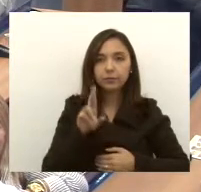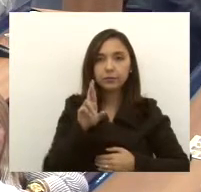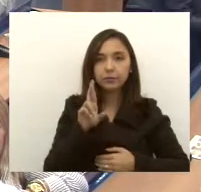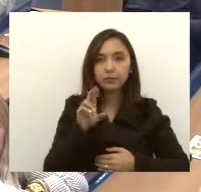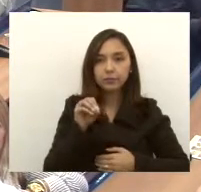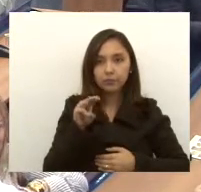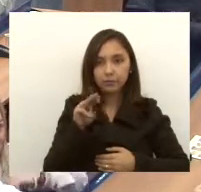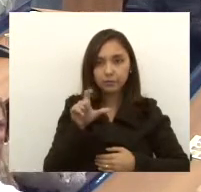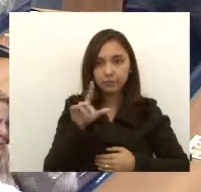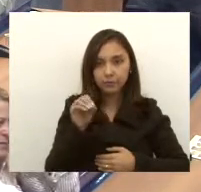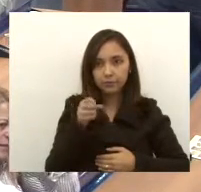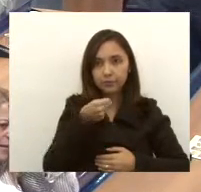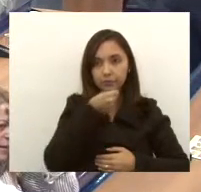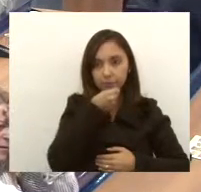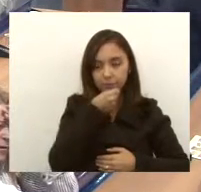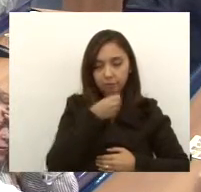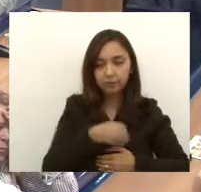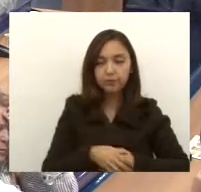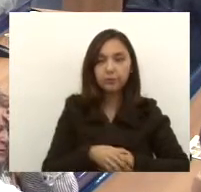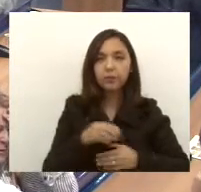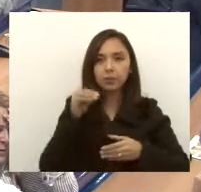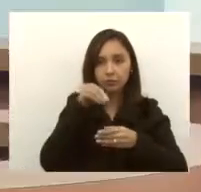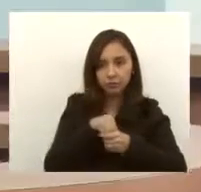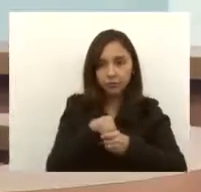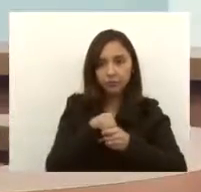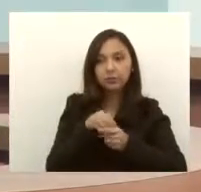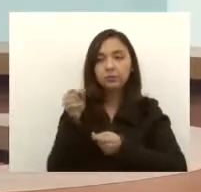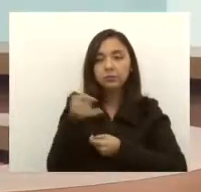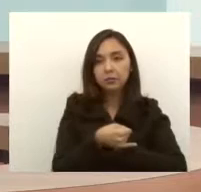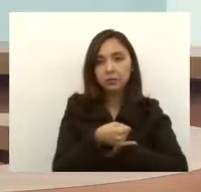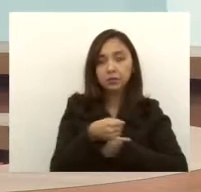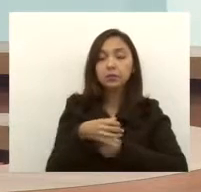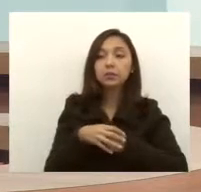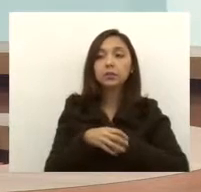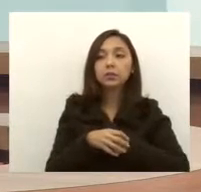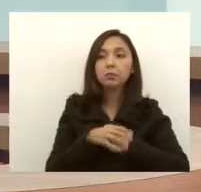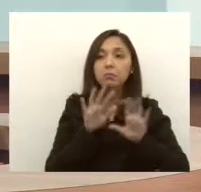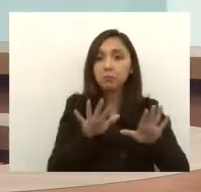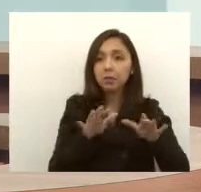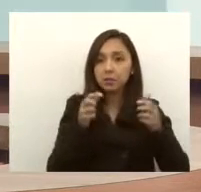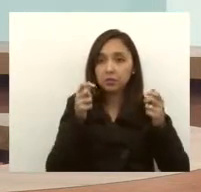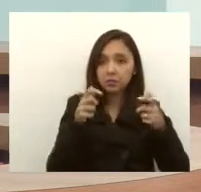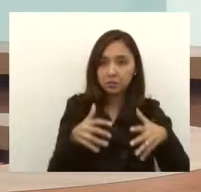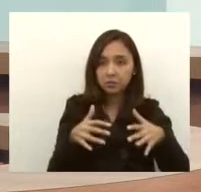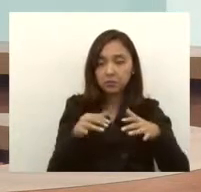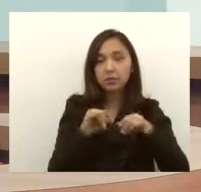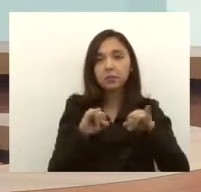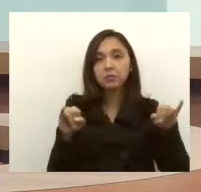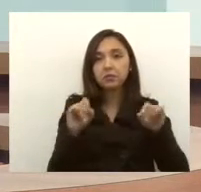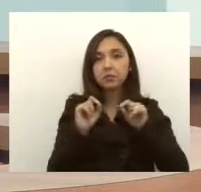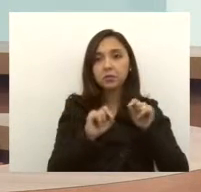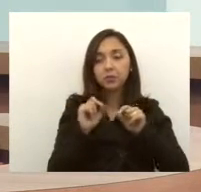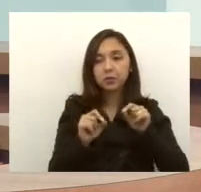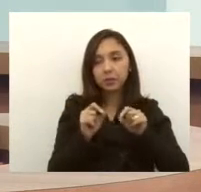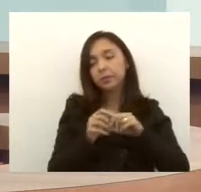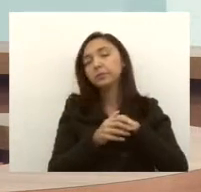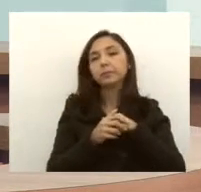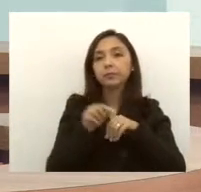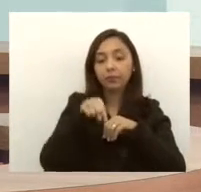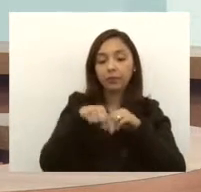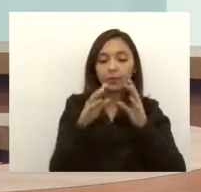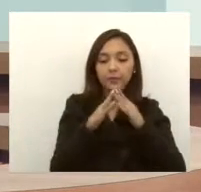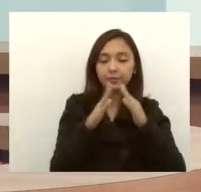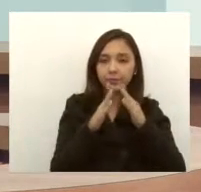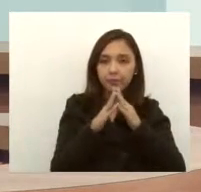Para justificar, vereador. Senhor presidente, votei favorável a esse projeto, senhor presidente, mas queria deixar registrado aqui que essa